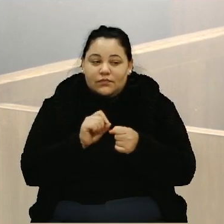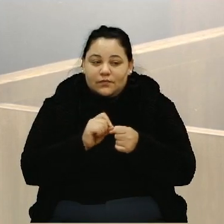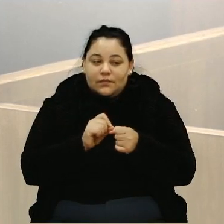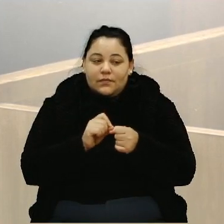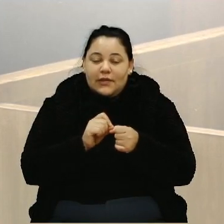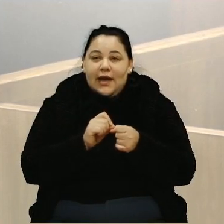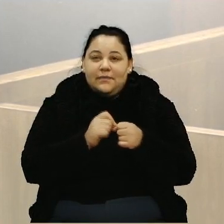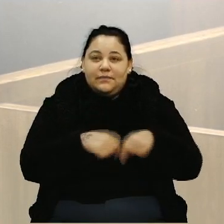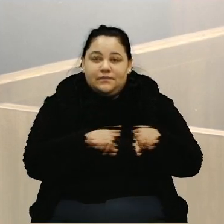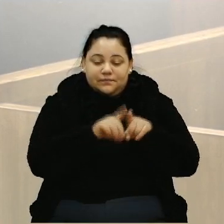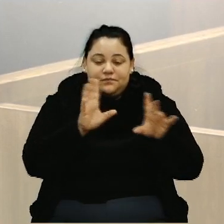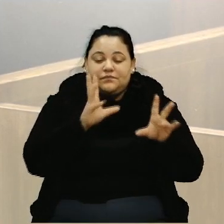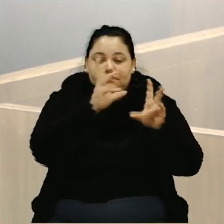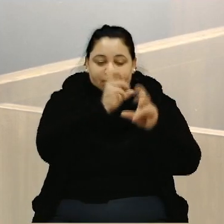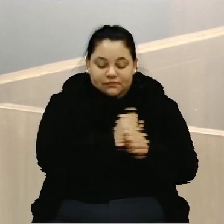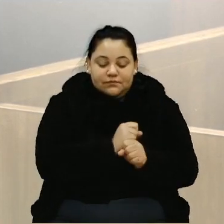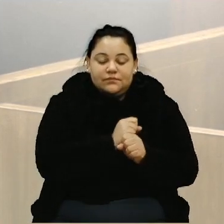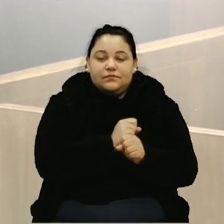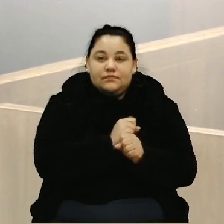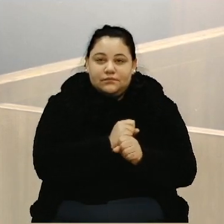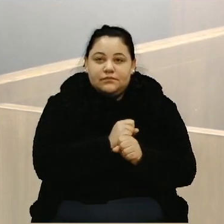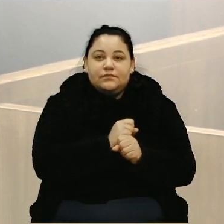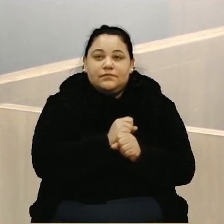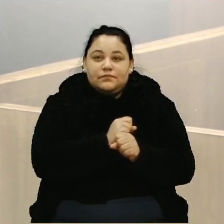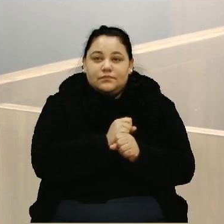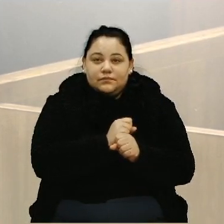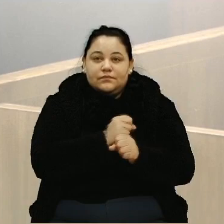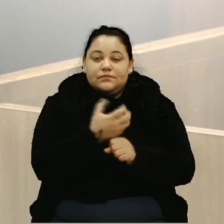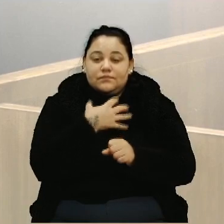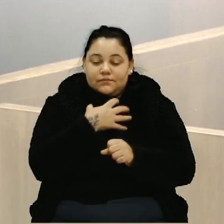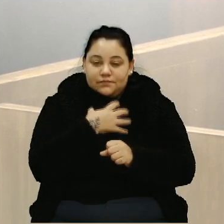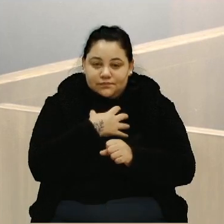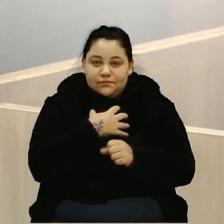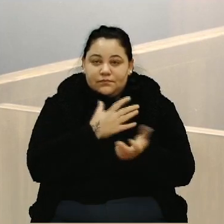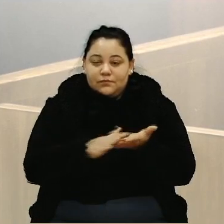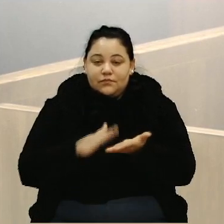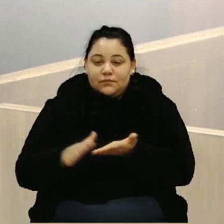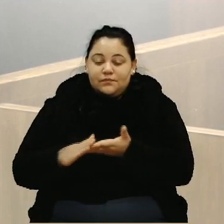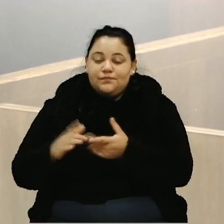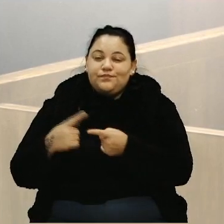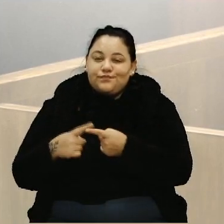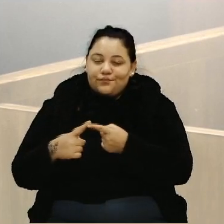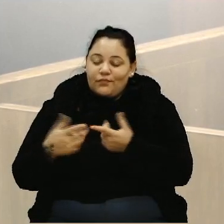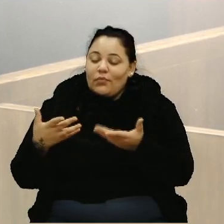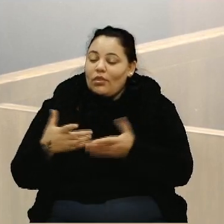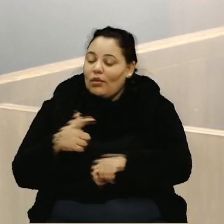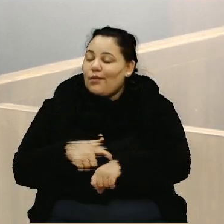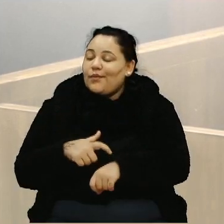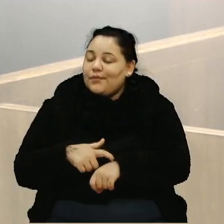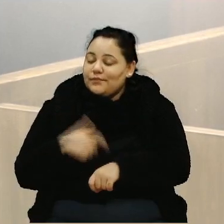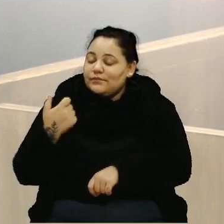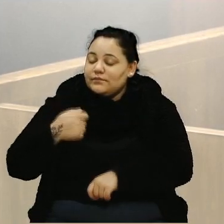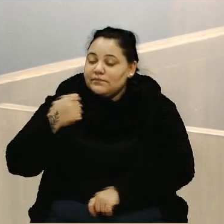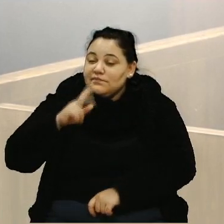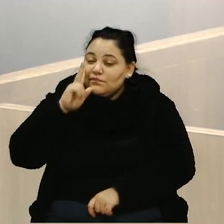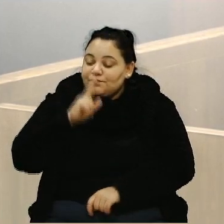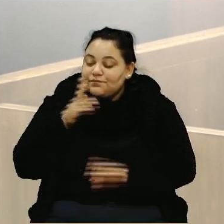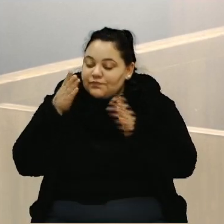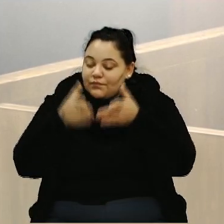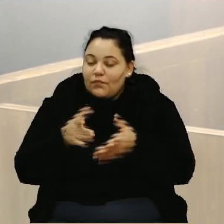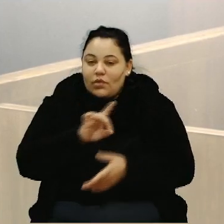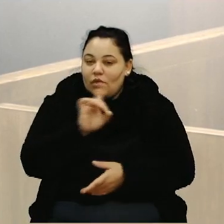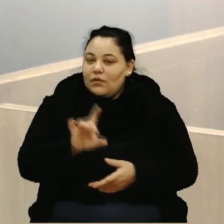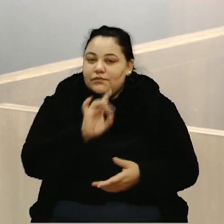animais, qualquer forma de produção. Porque é neste momento que eles estão precisando de um olhar ampliado. Não é só de prêmios,